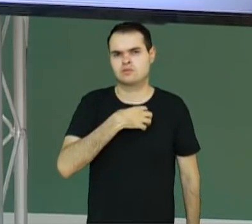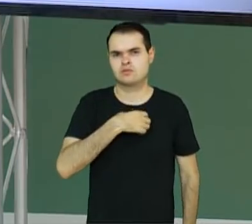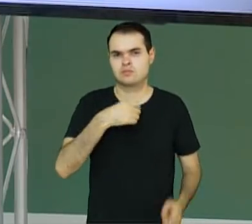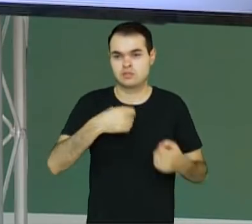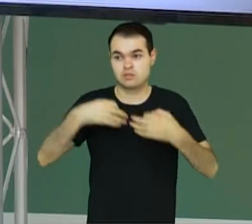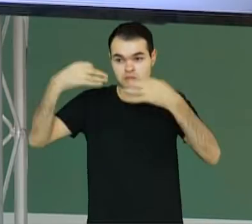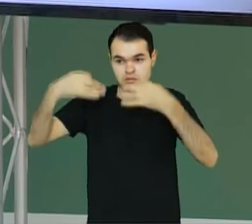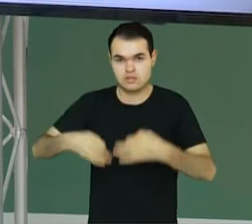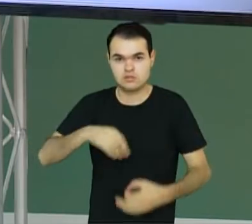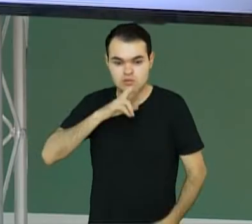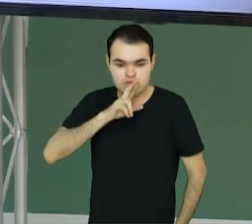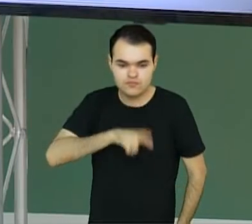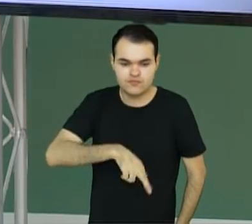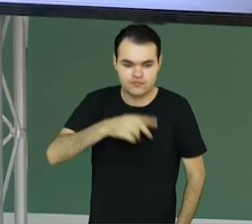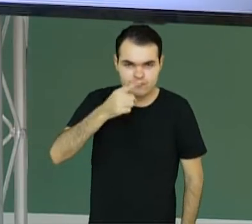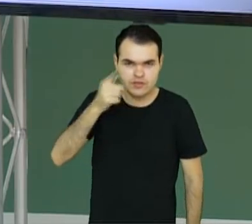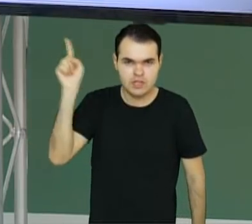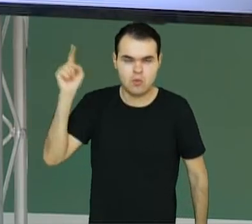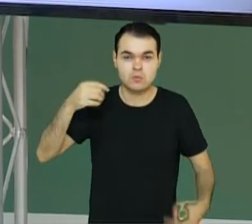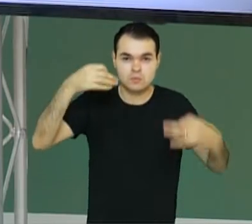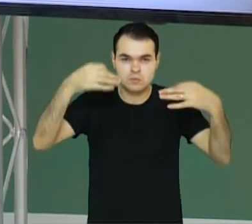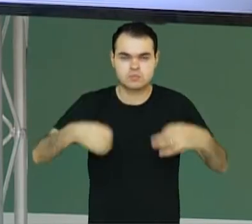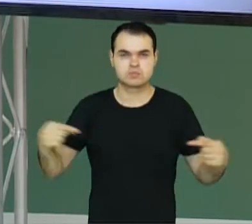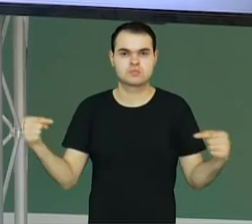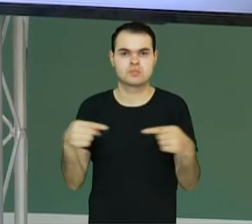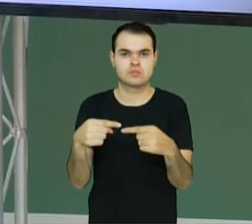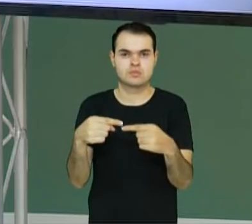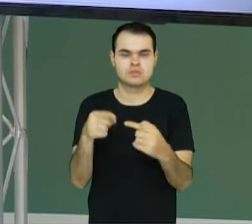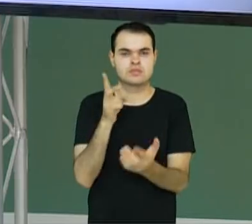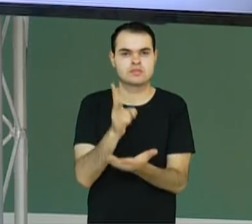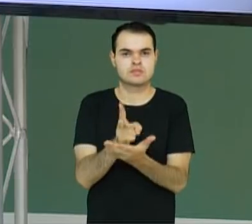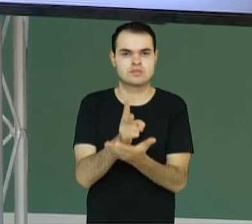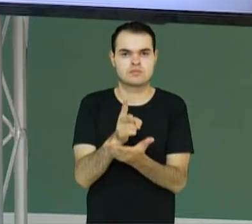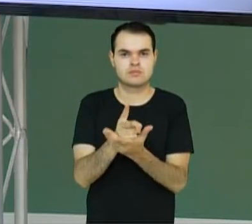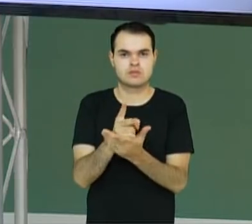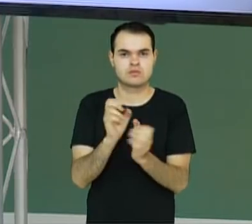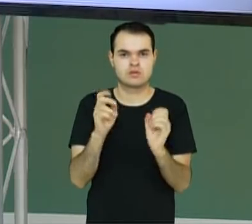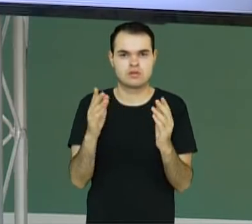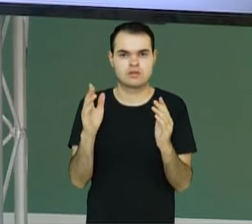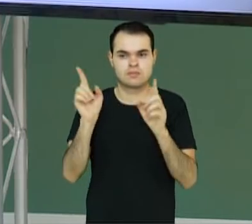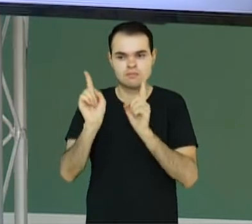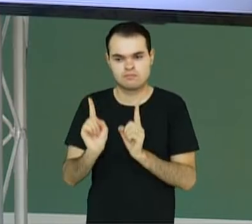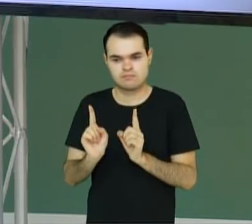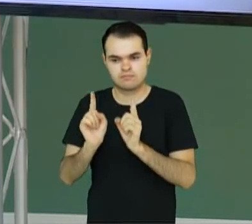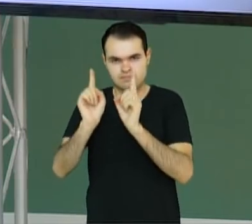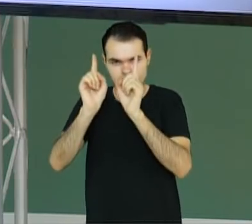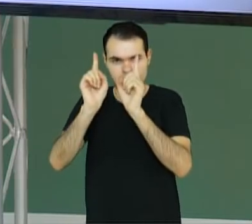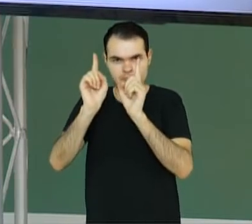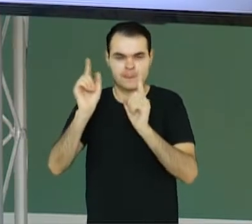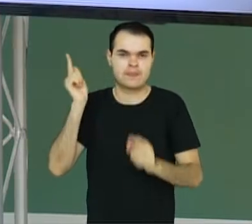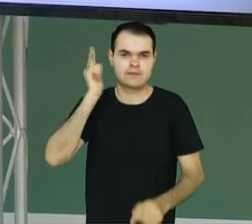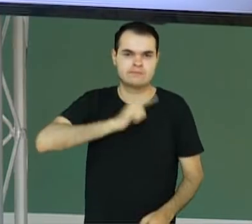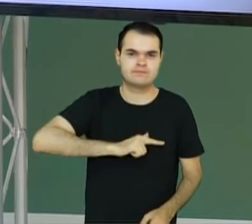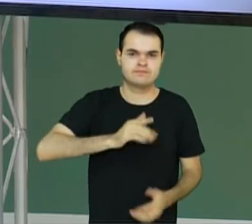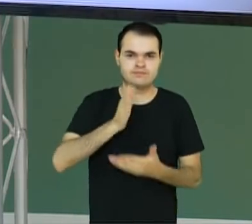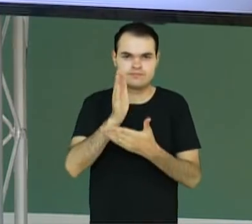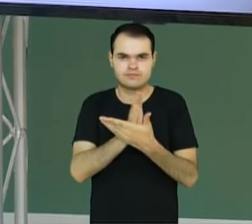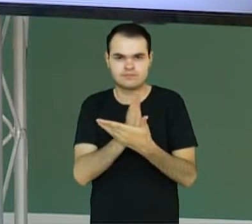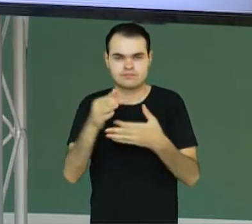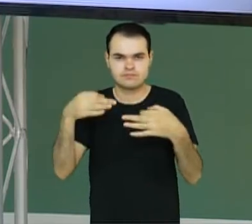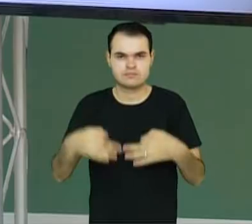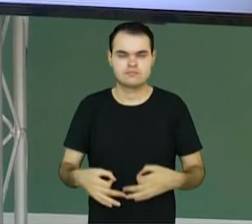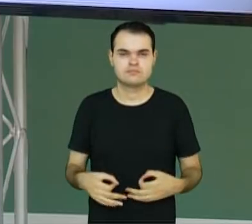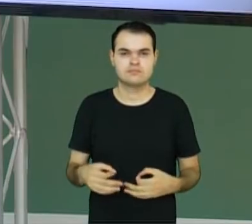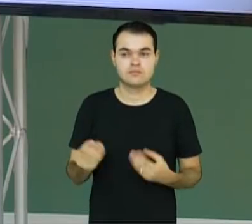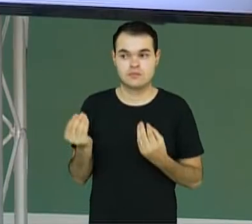contas deem certo, tá bom? Sempre usando ali retas paralelas aos lados, tá? Aí você consegue fazer uma divisão certinho.